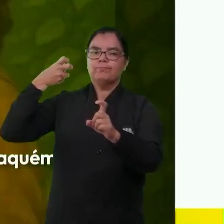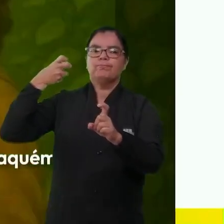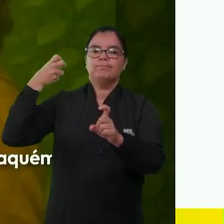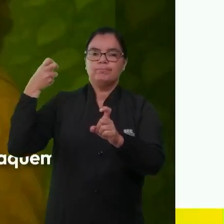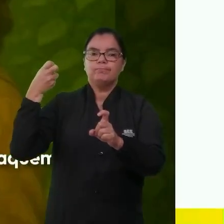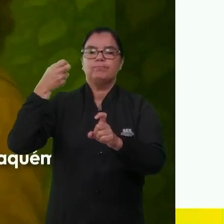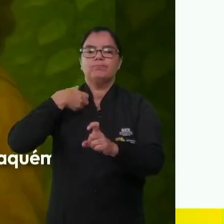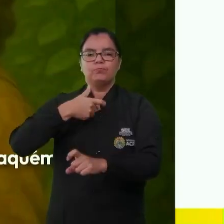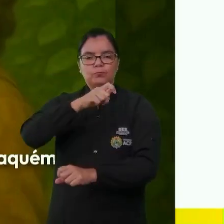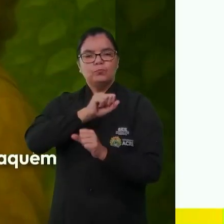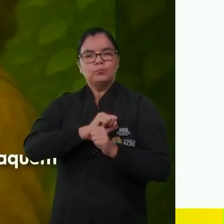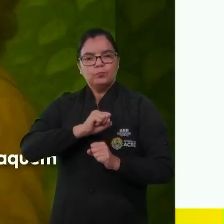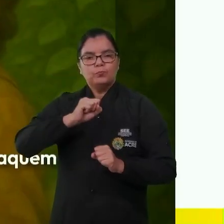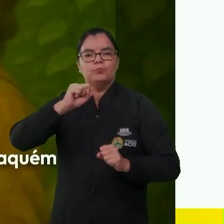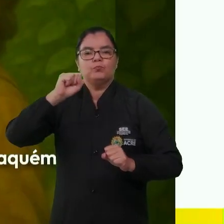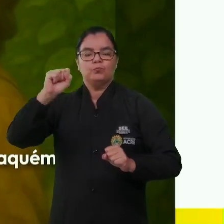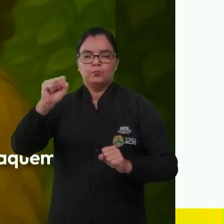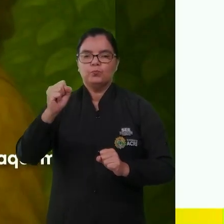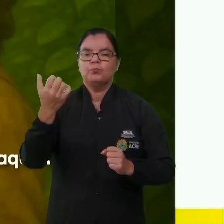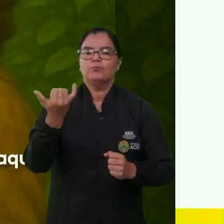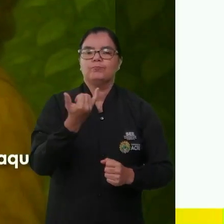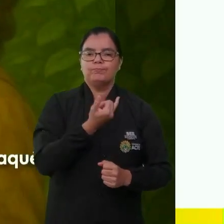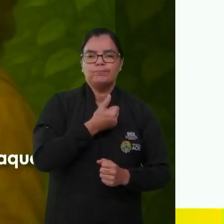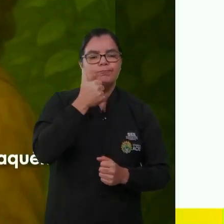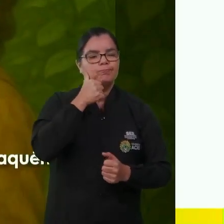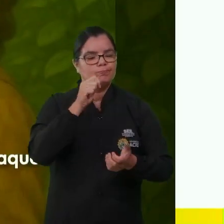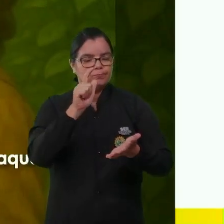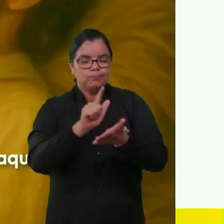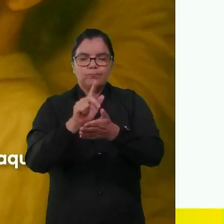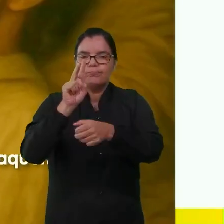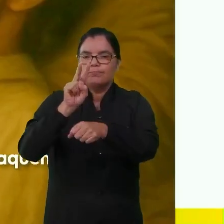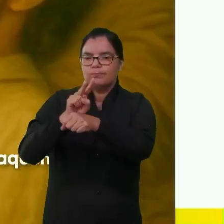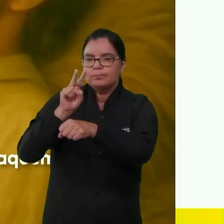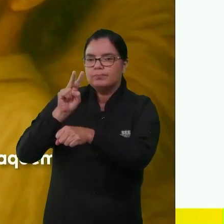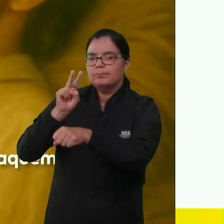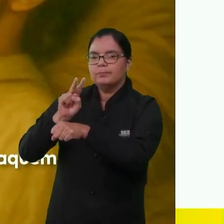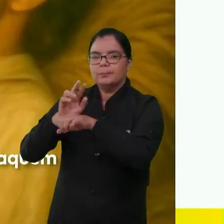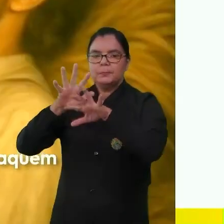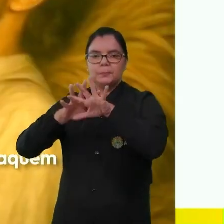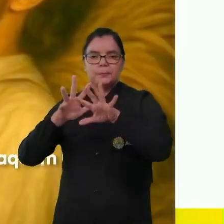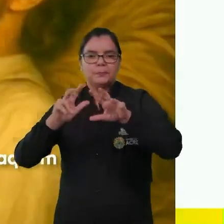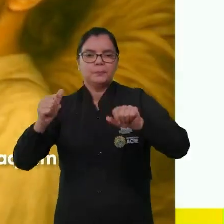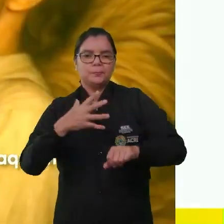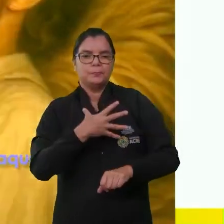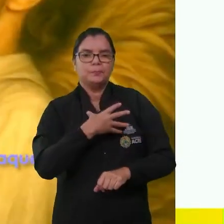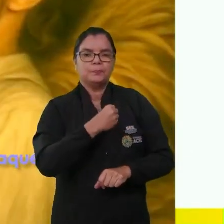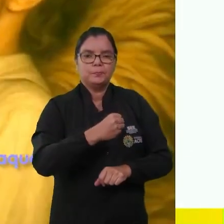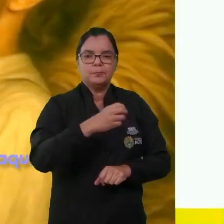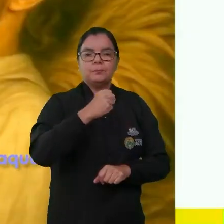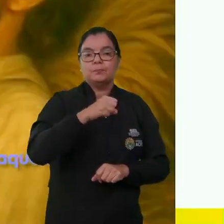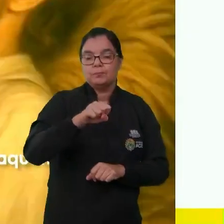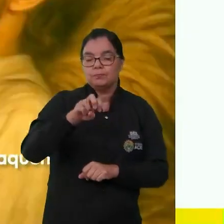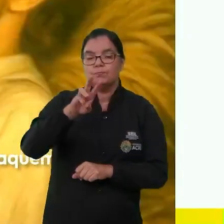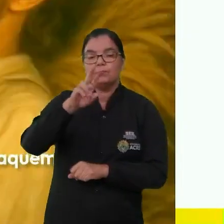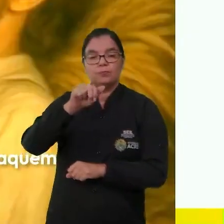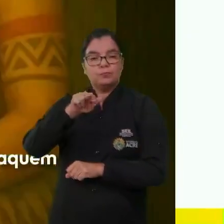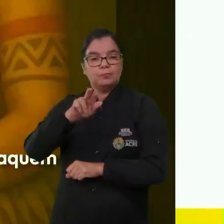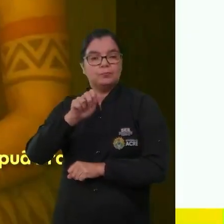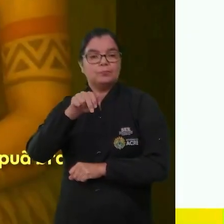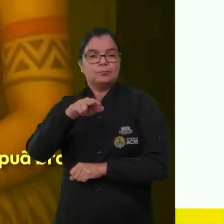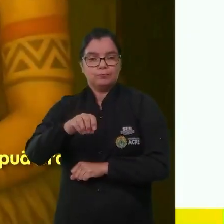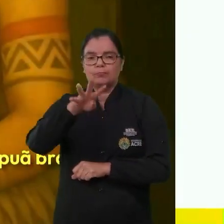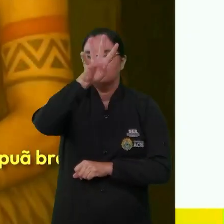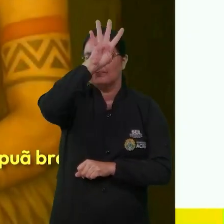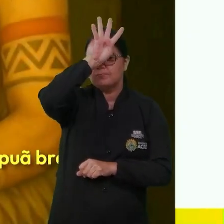Martinho guerreiro sangrou, e a moça seu rosto curou. Filha do sábio Araquém, pajé